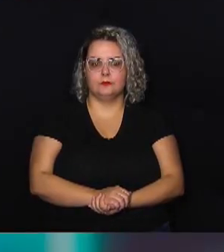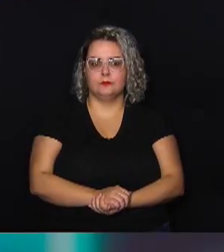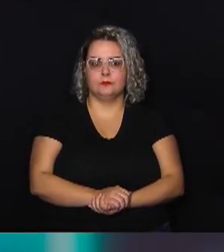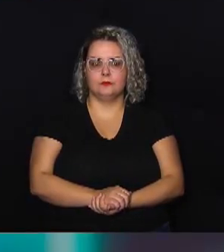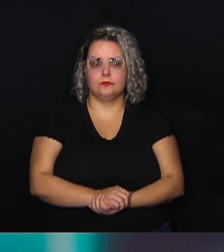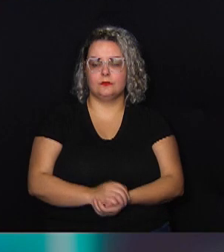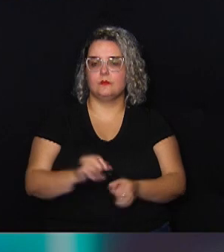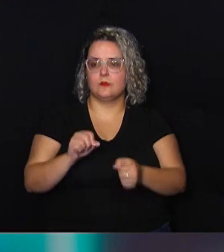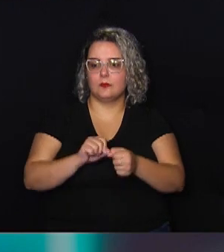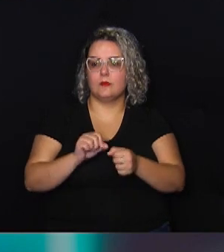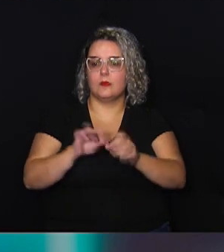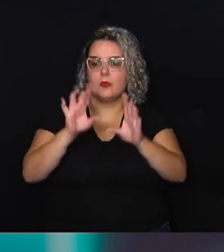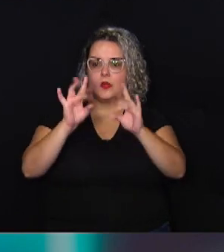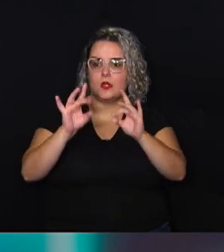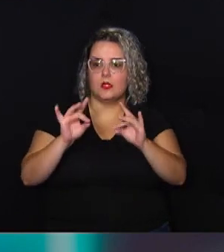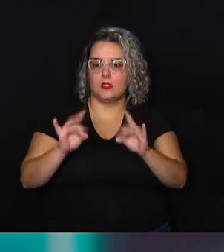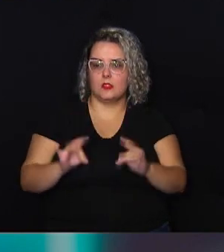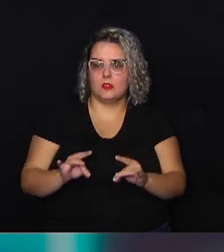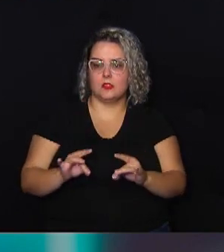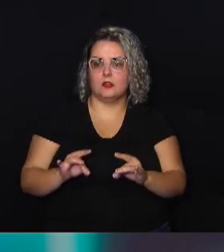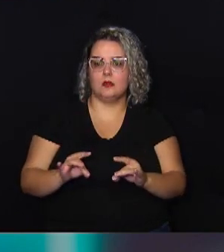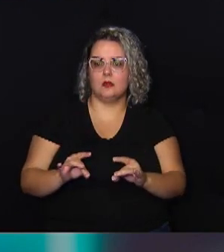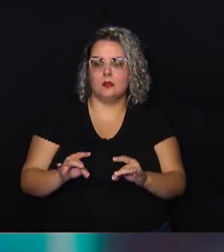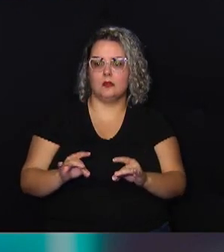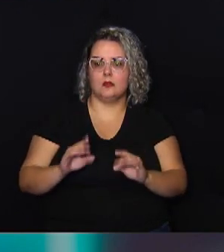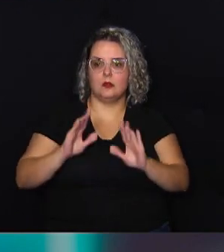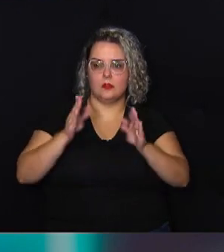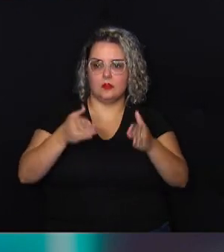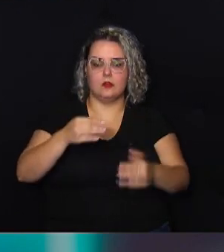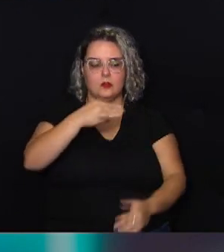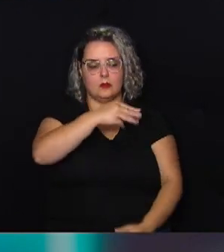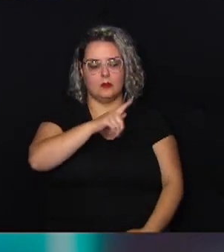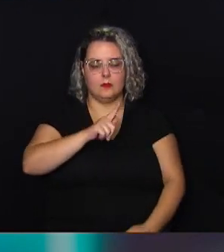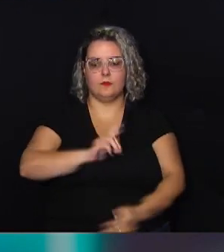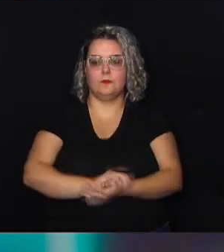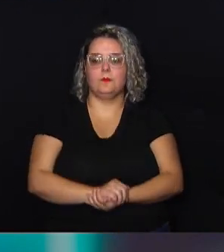fazendo o detalhamento da parte referente ao Mário Gatti.